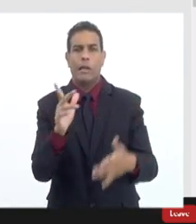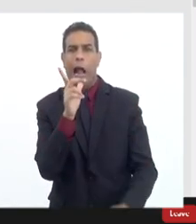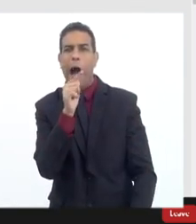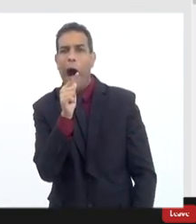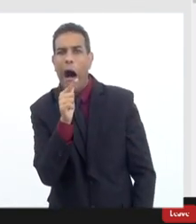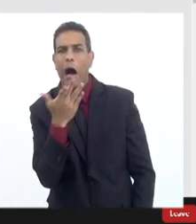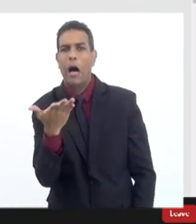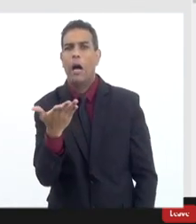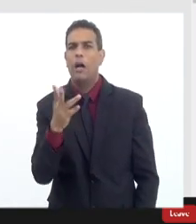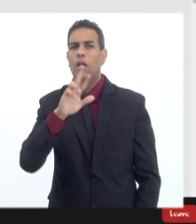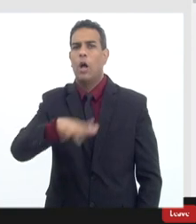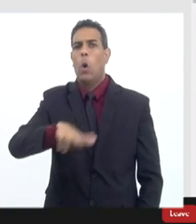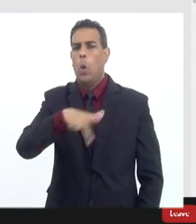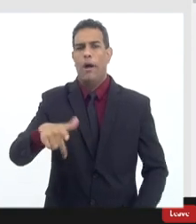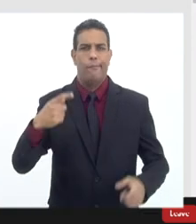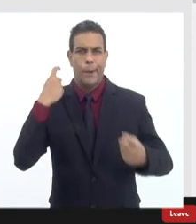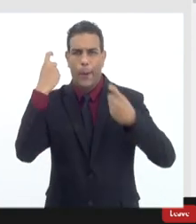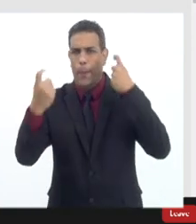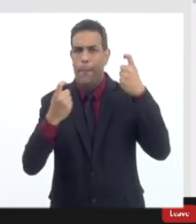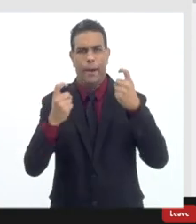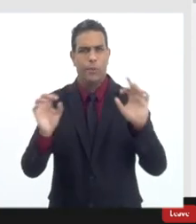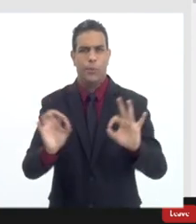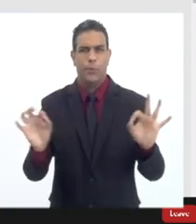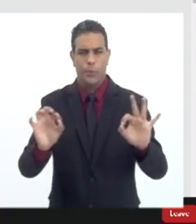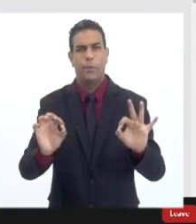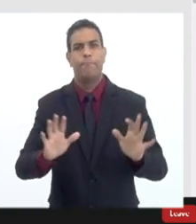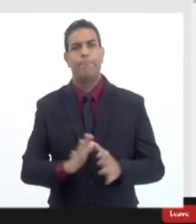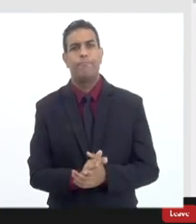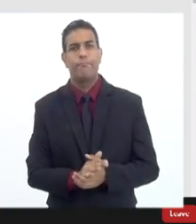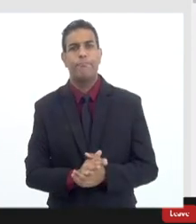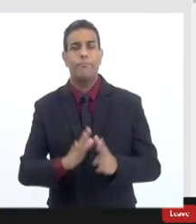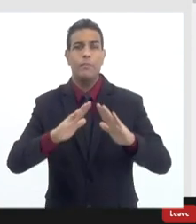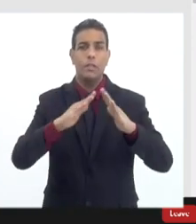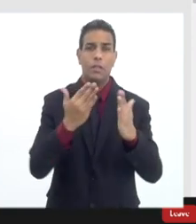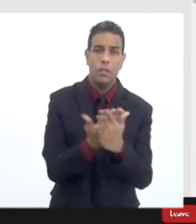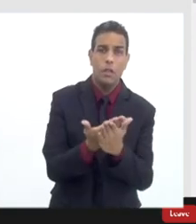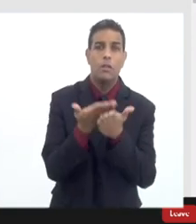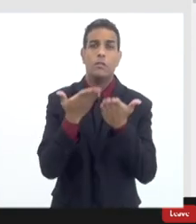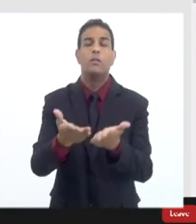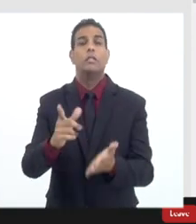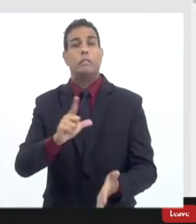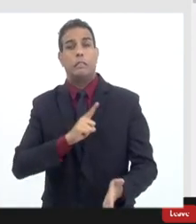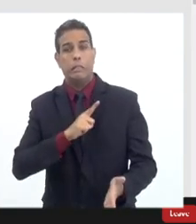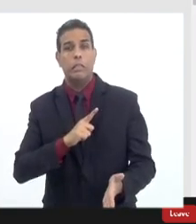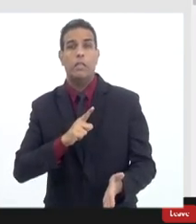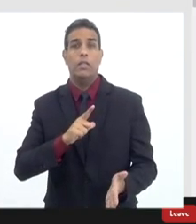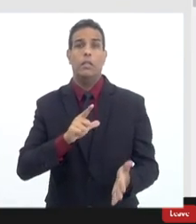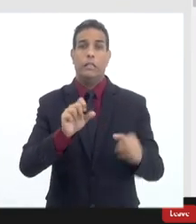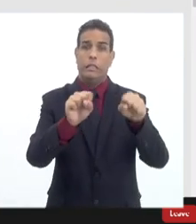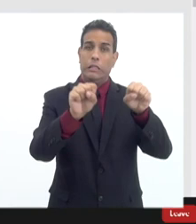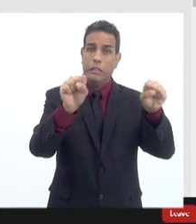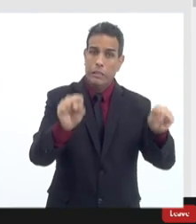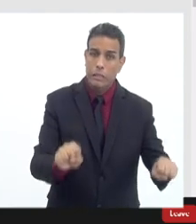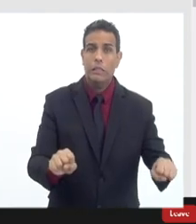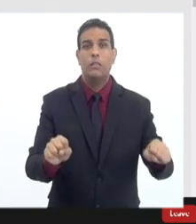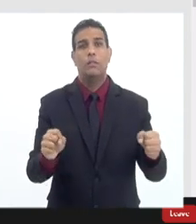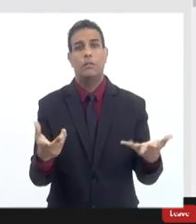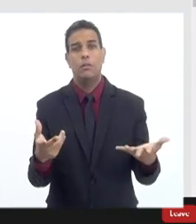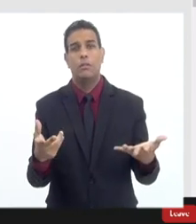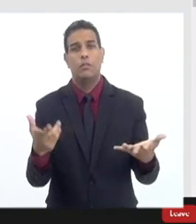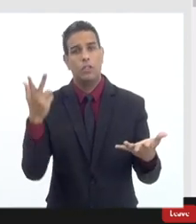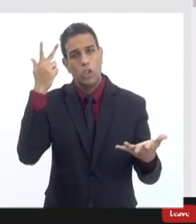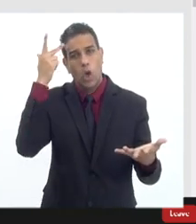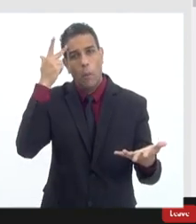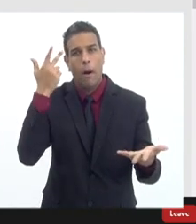tem deixado de ser um problema. As que não têm água encanada, uma parcela delas já conta com o serviço de pipa,